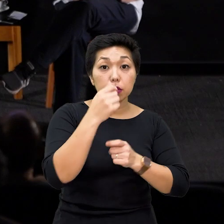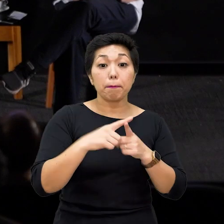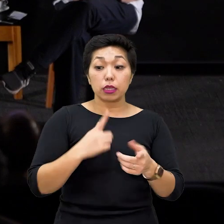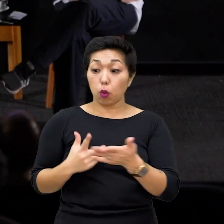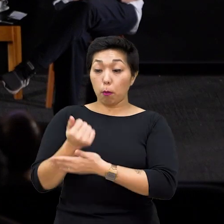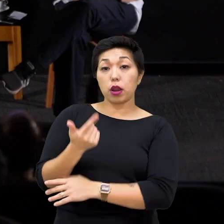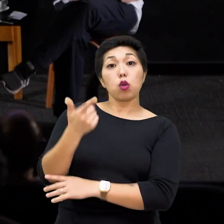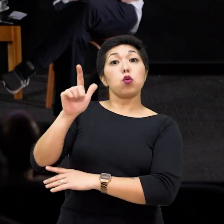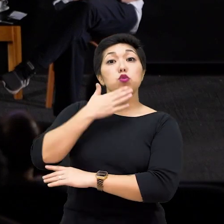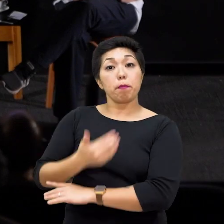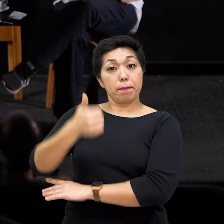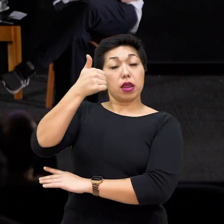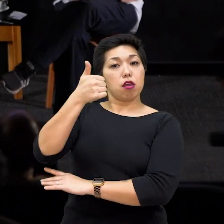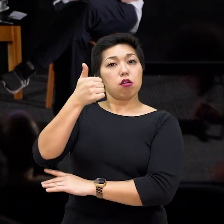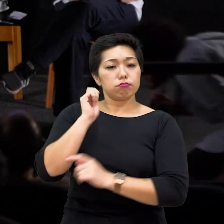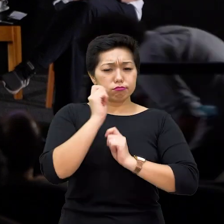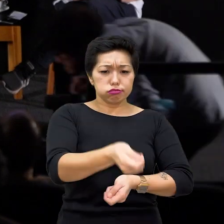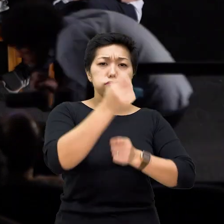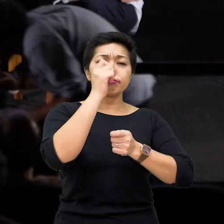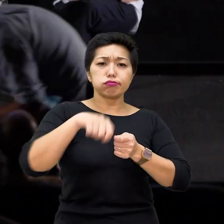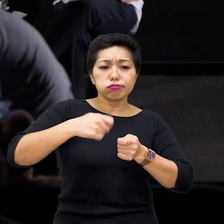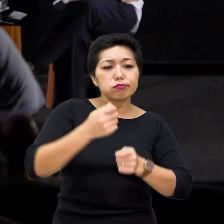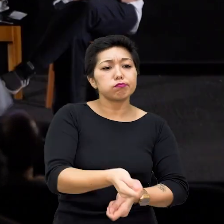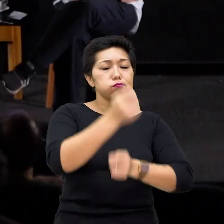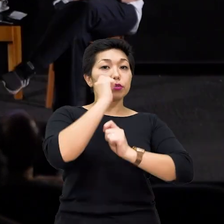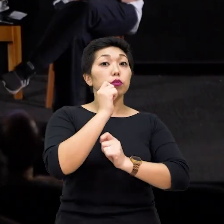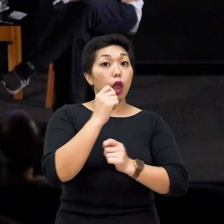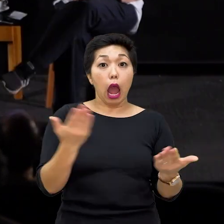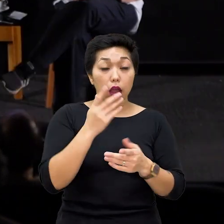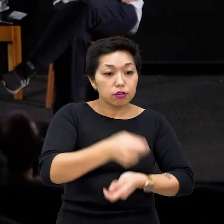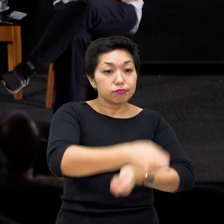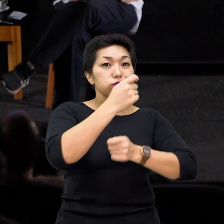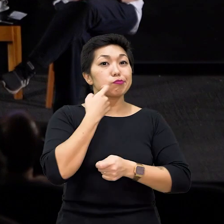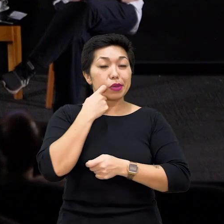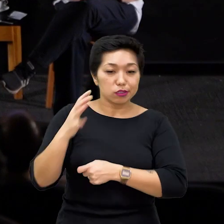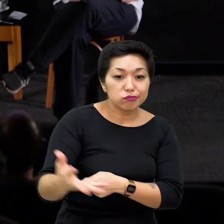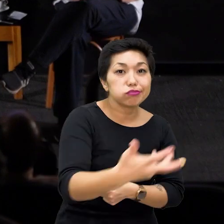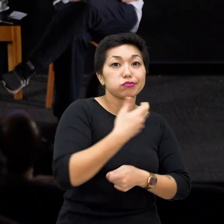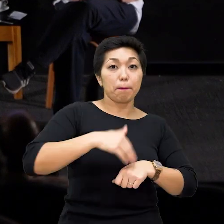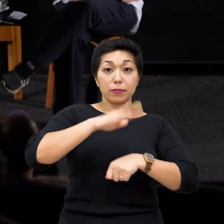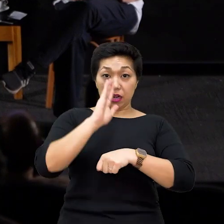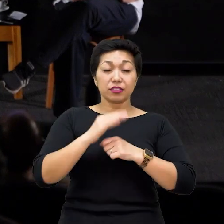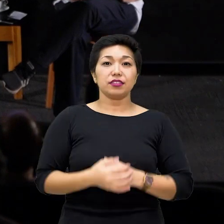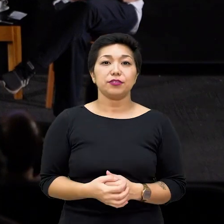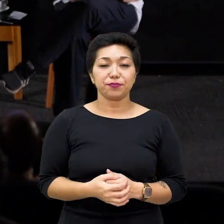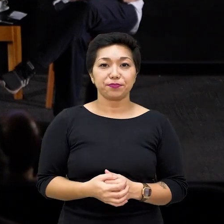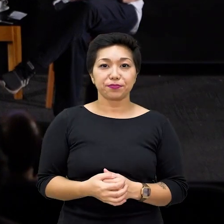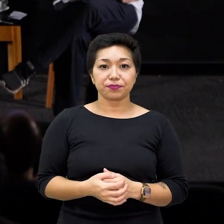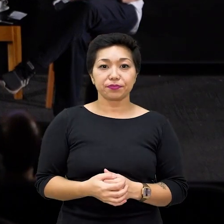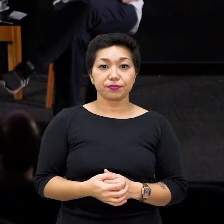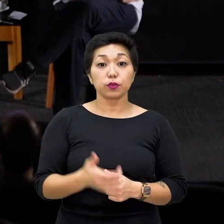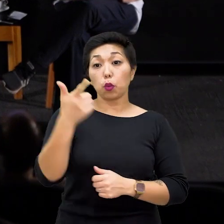comprei um aparelho de pesca muito melhor, estou pescando muito mais. E outro daqueles